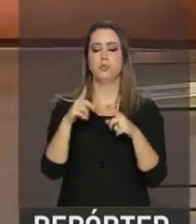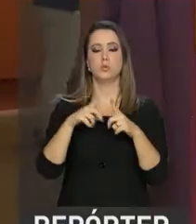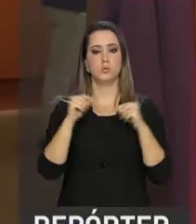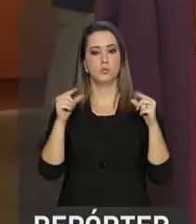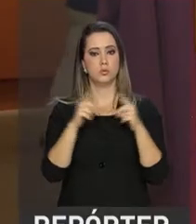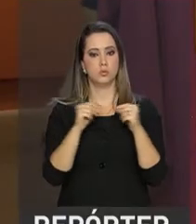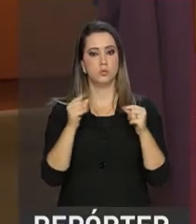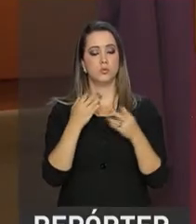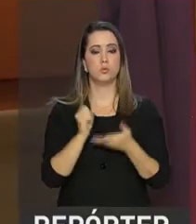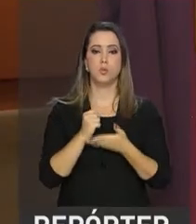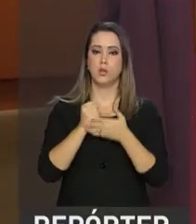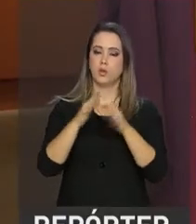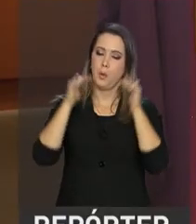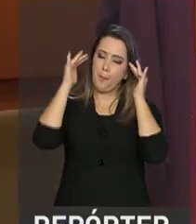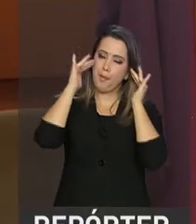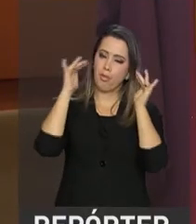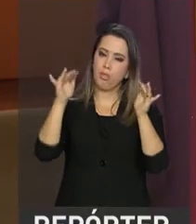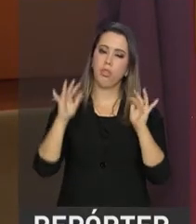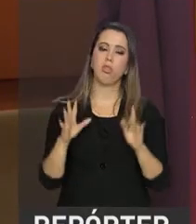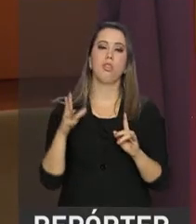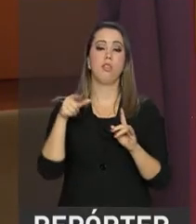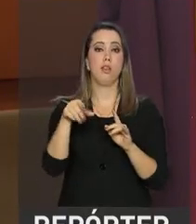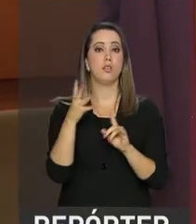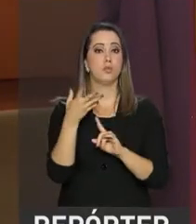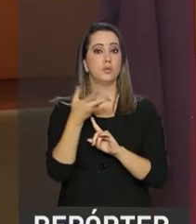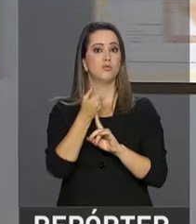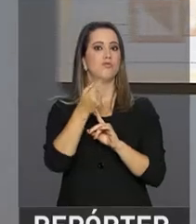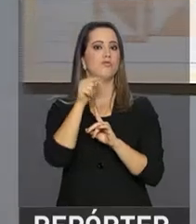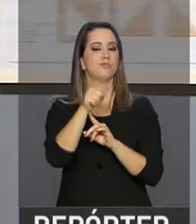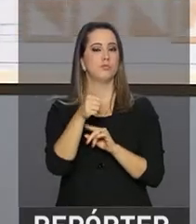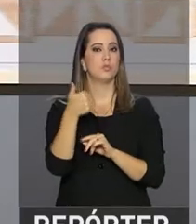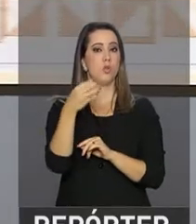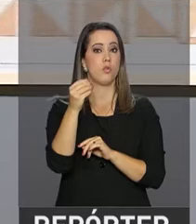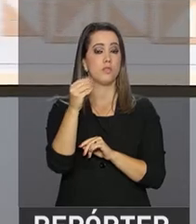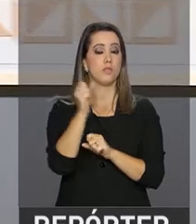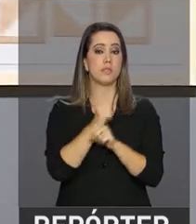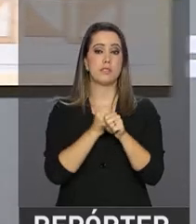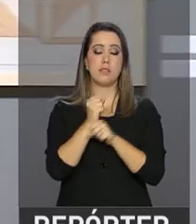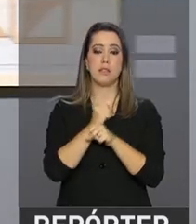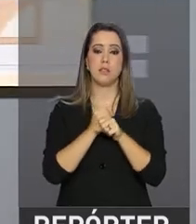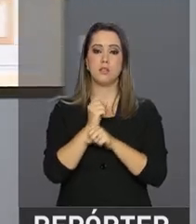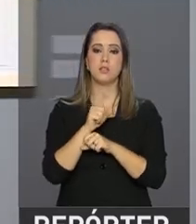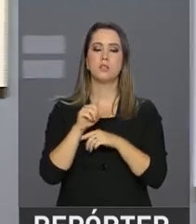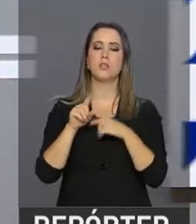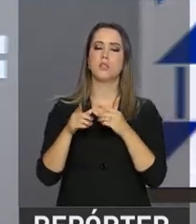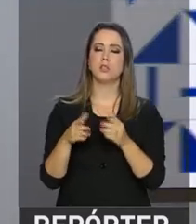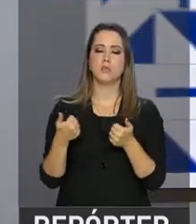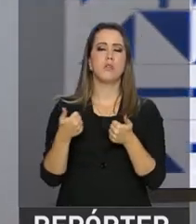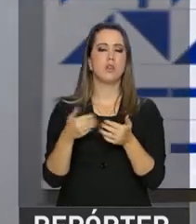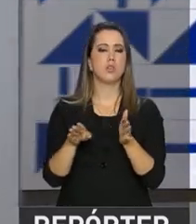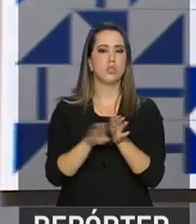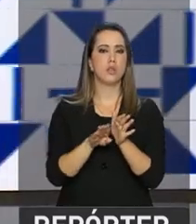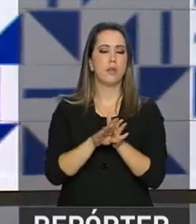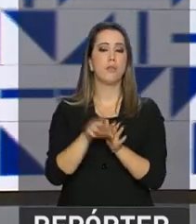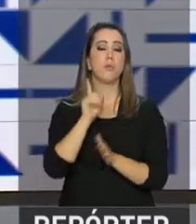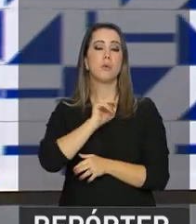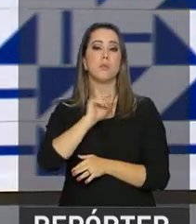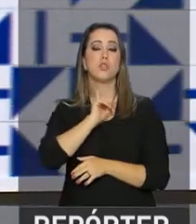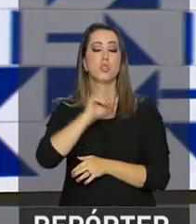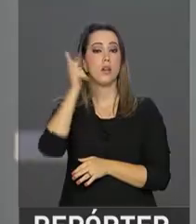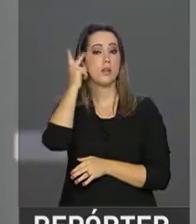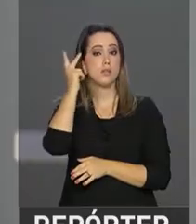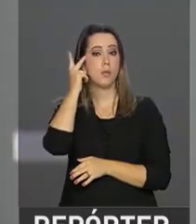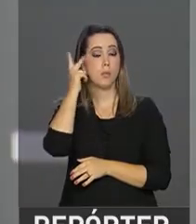ela homenageia o artista no centenário de seu nascimento e vai passar ainda por belo horizonte são paulo e rio de